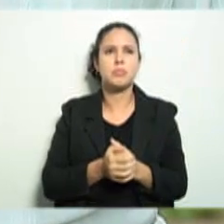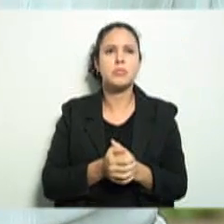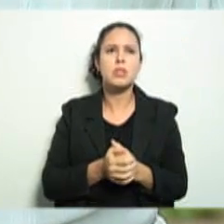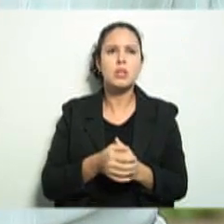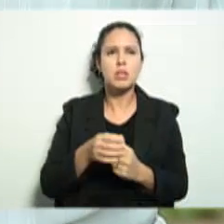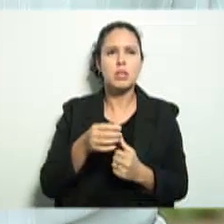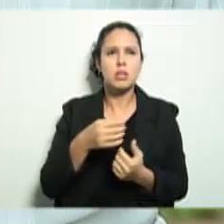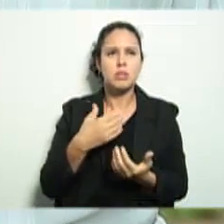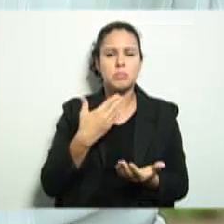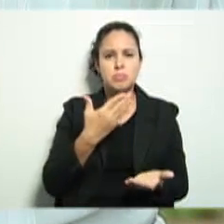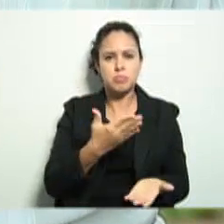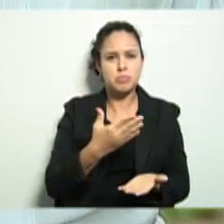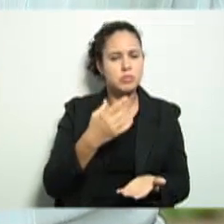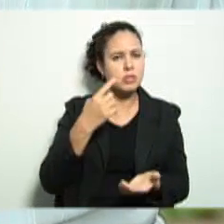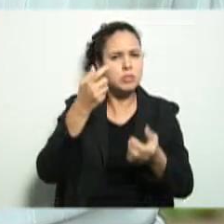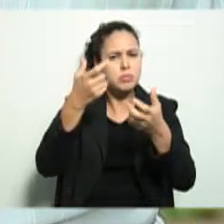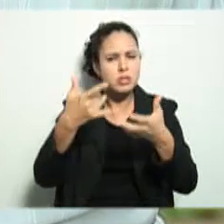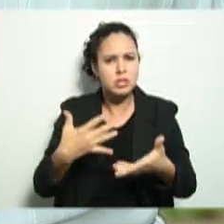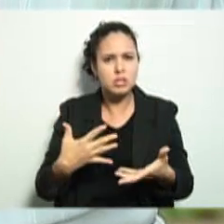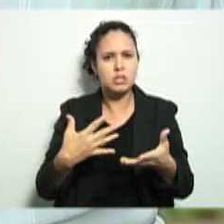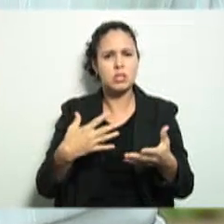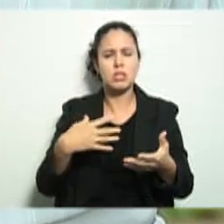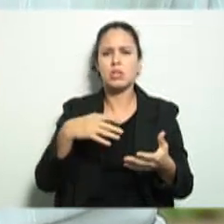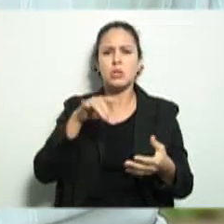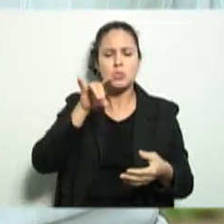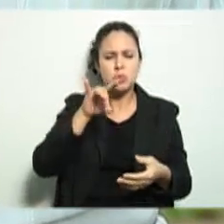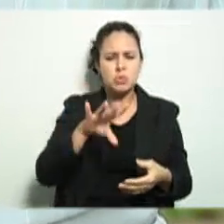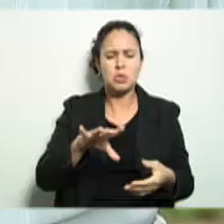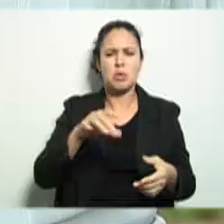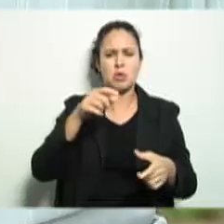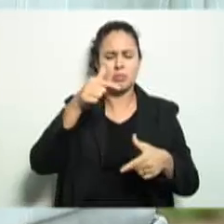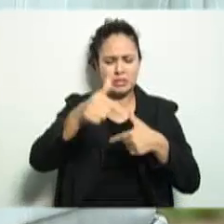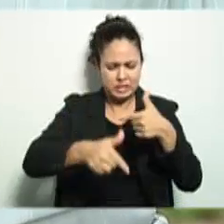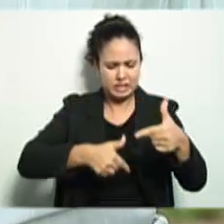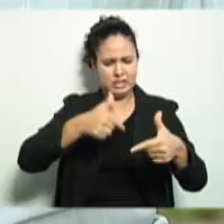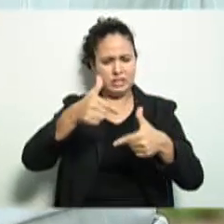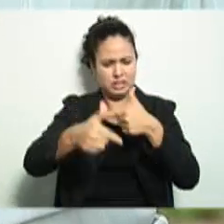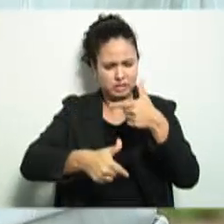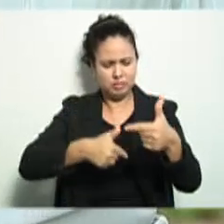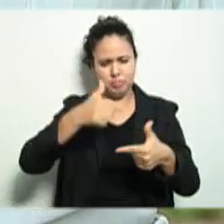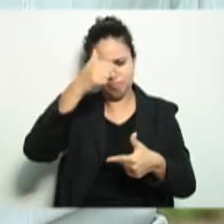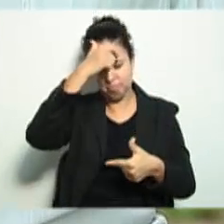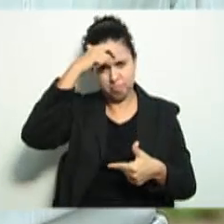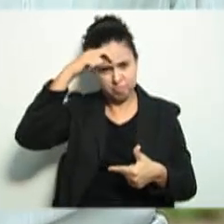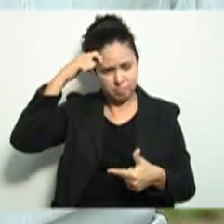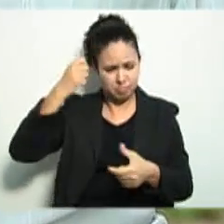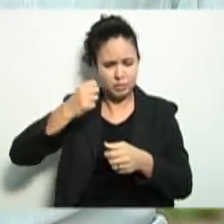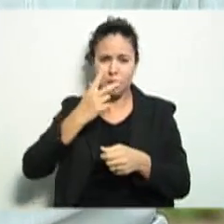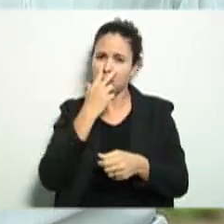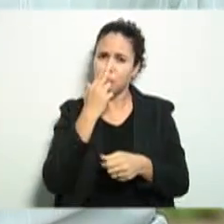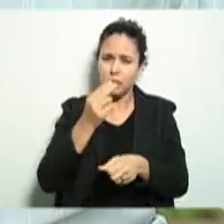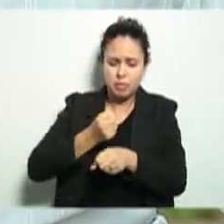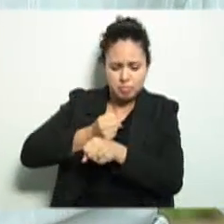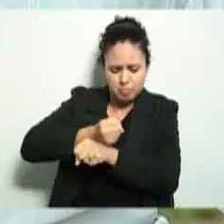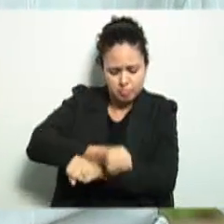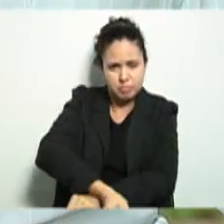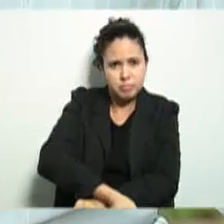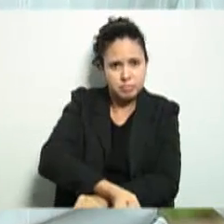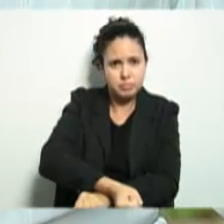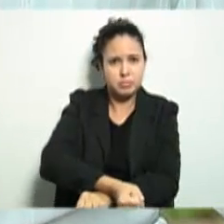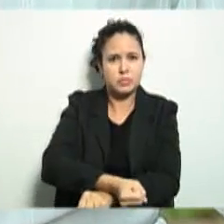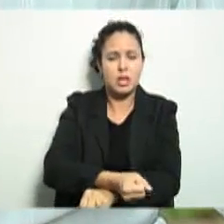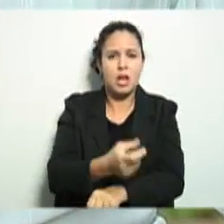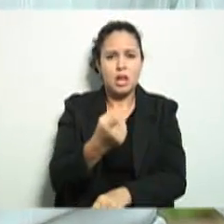Ninguém sabia de renda. Vocês só trabalhavam? Só trabalhava e escravo e